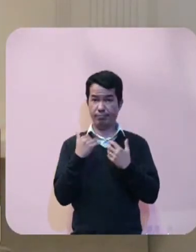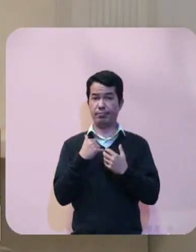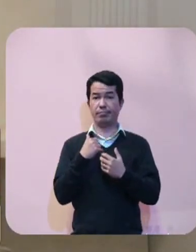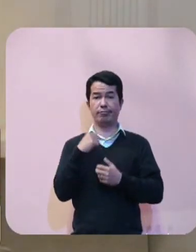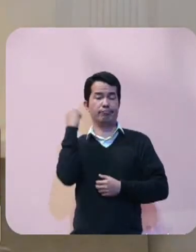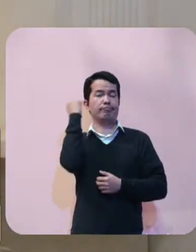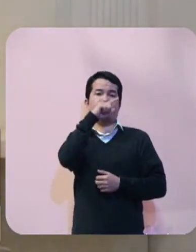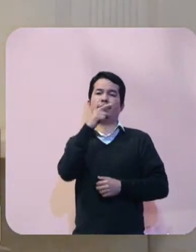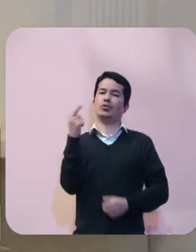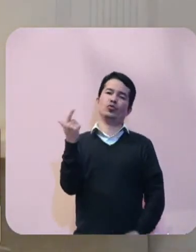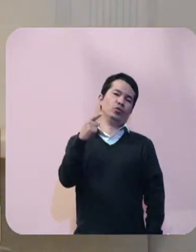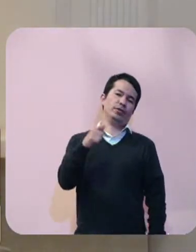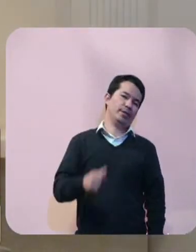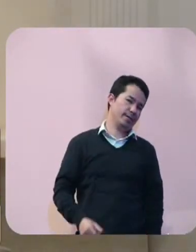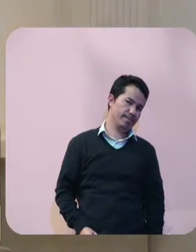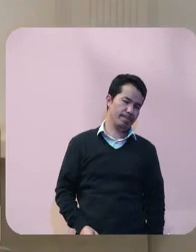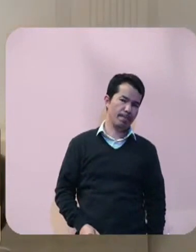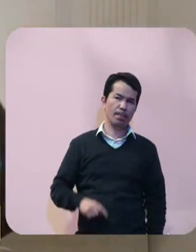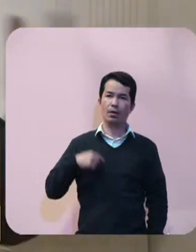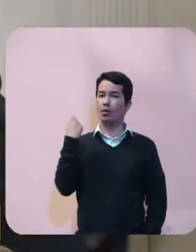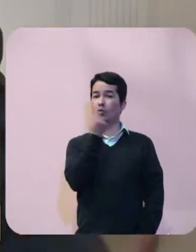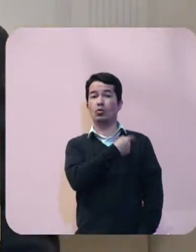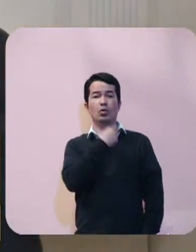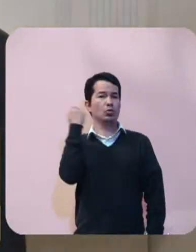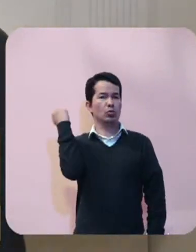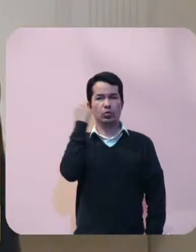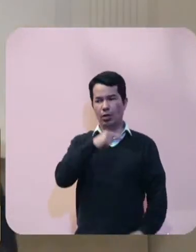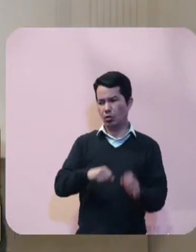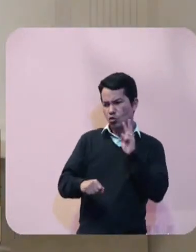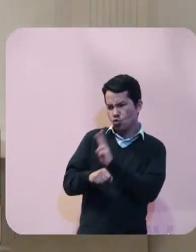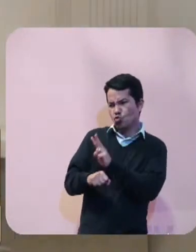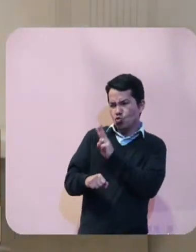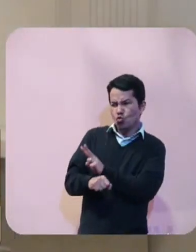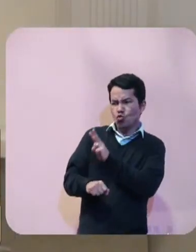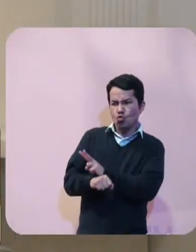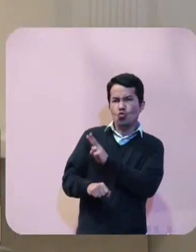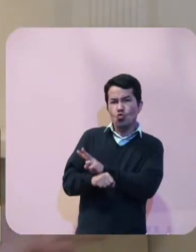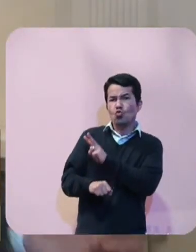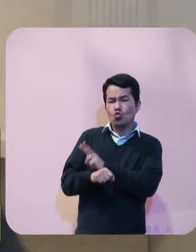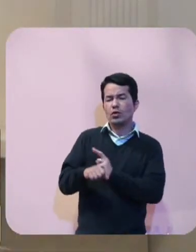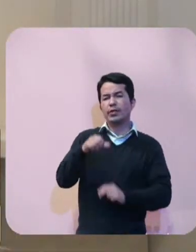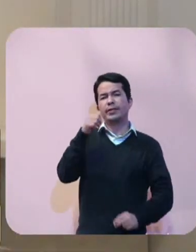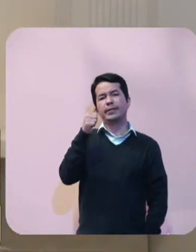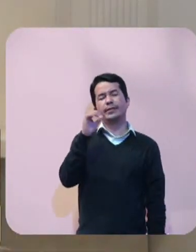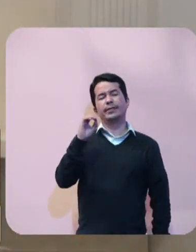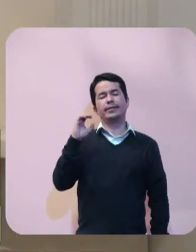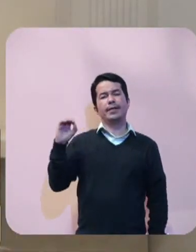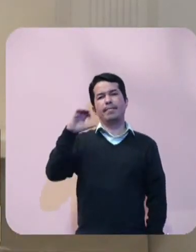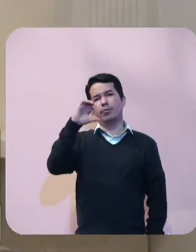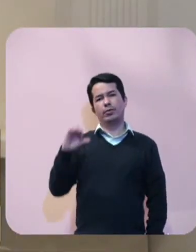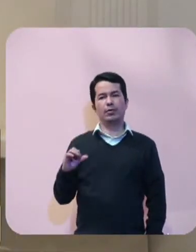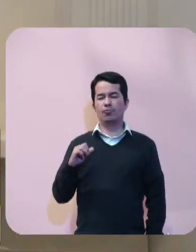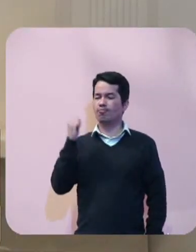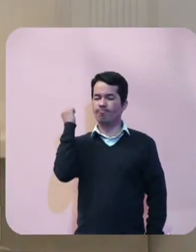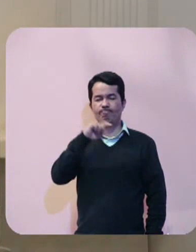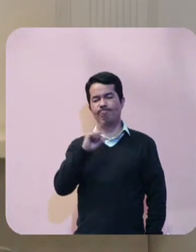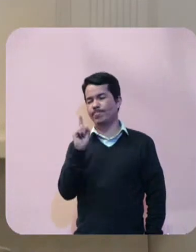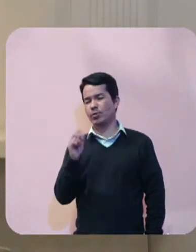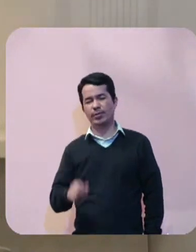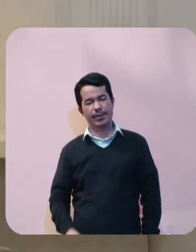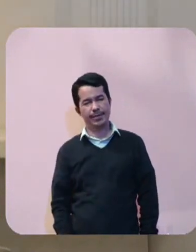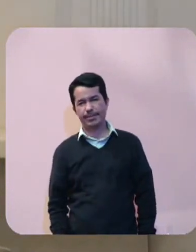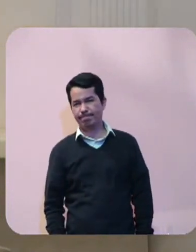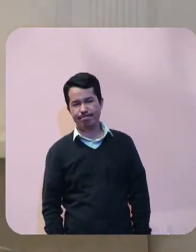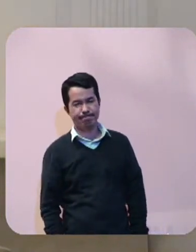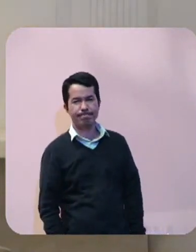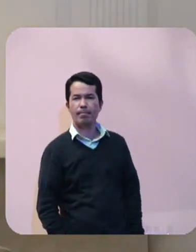grande. A gente não consegue protegê-los de todo o mal. Você e eu não conseguimos. Sabe,